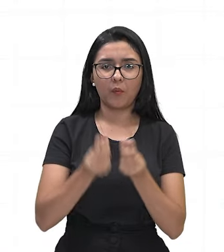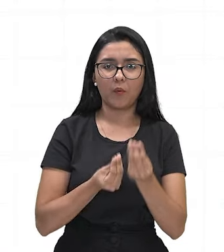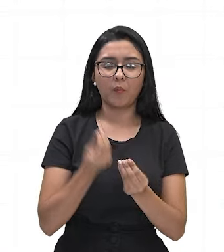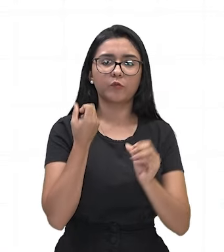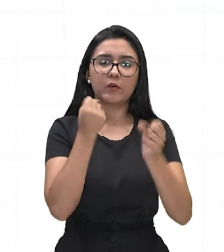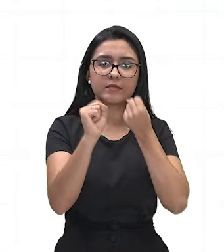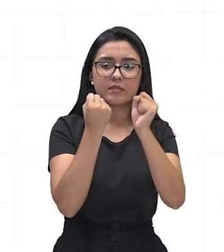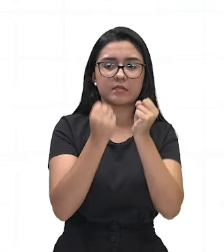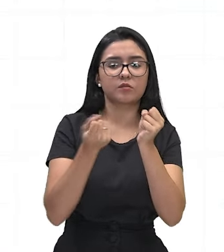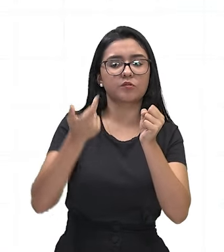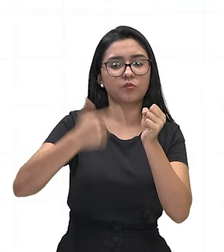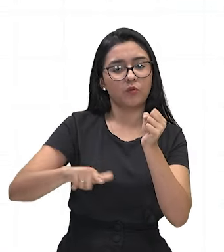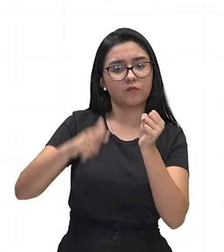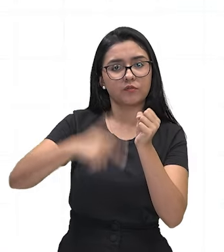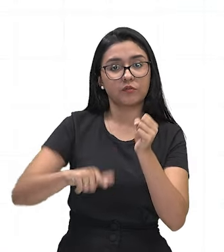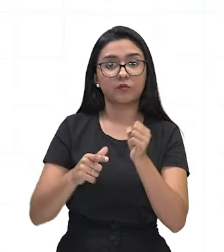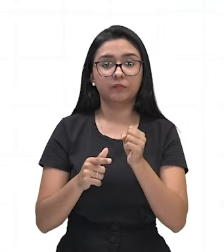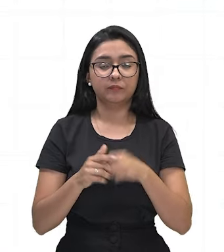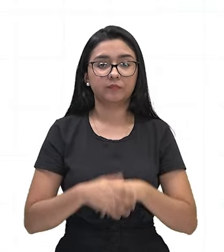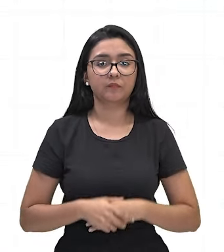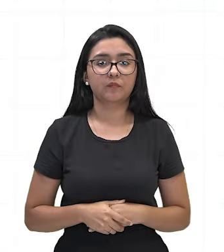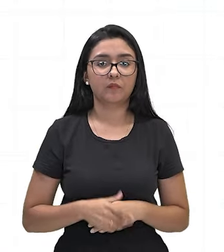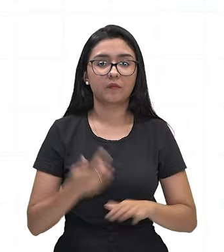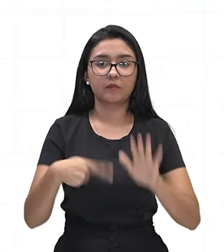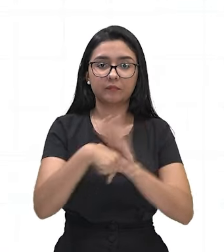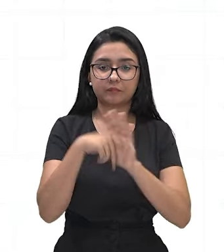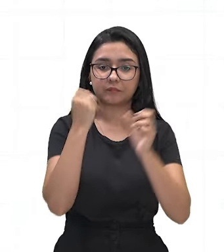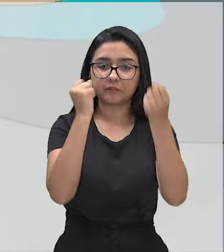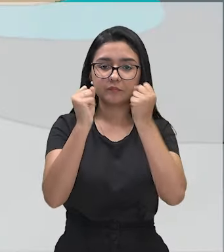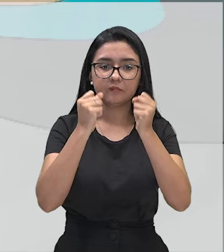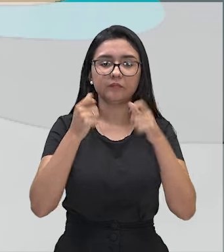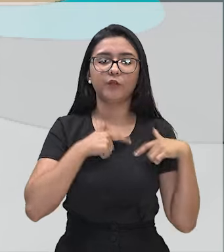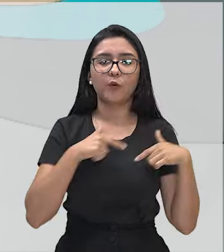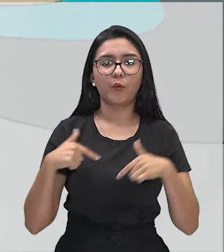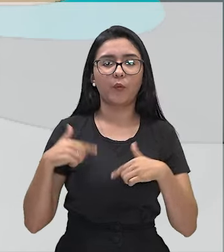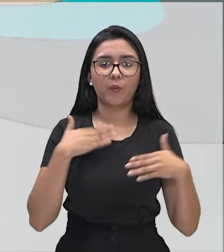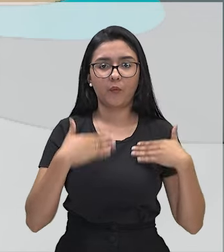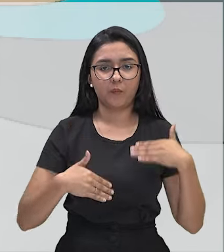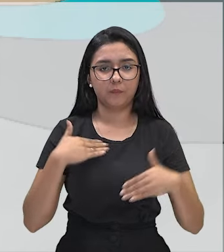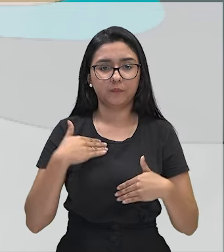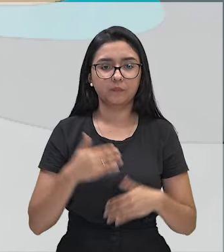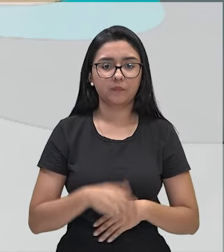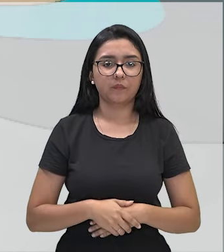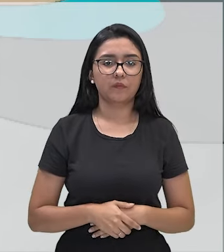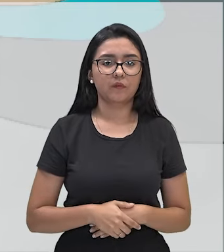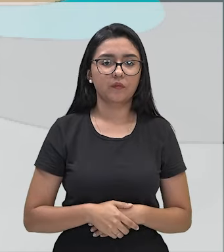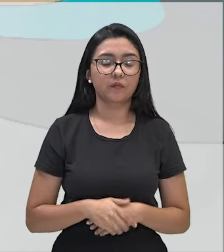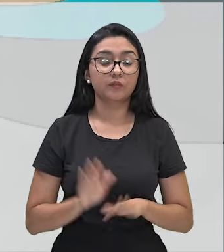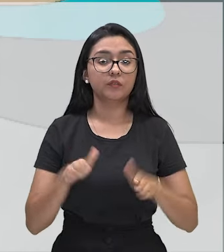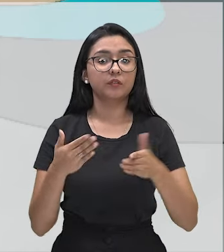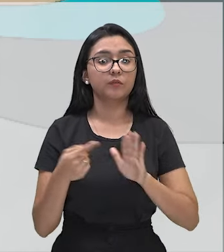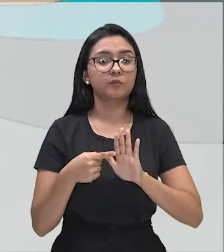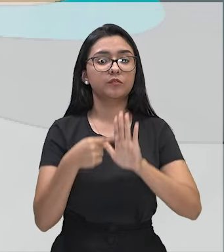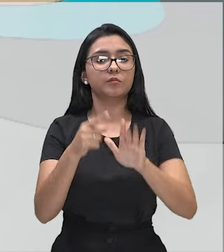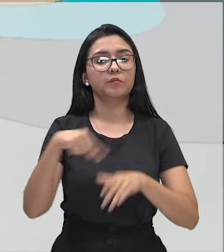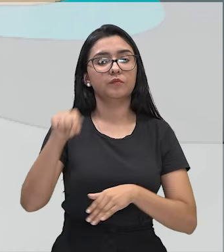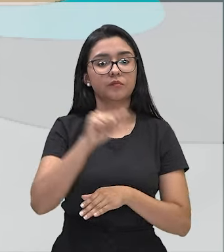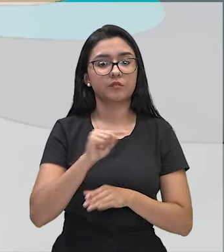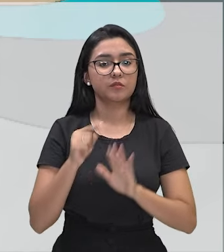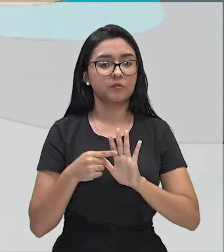repetições dentro de uma sessão de ginástica localizada vamos lá então aqui eu trouxe uma configuração